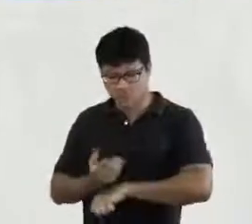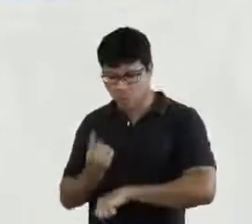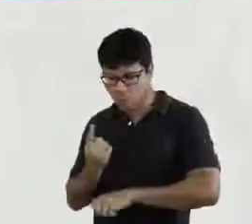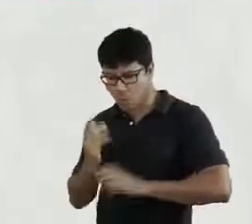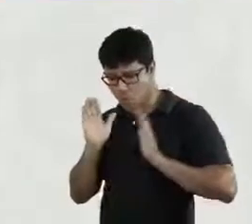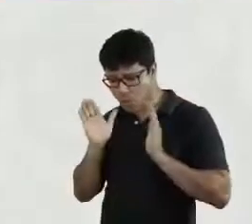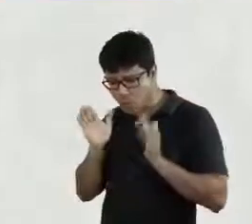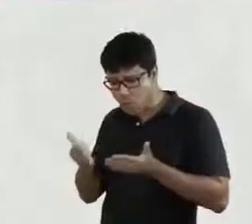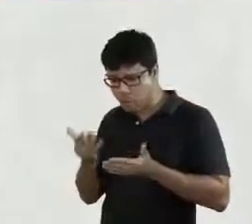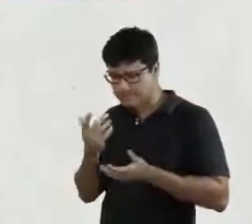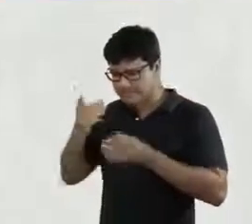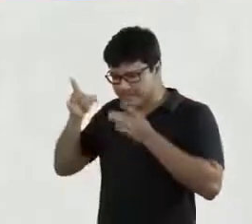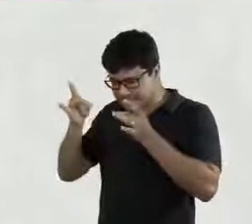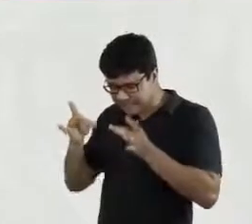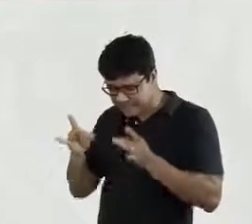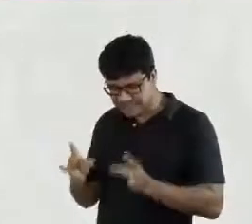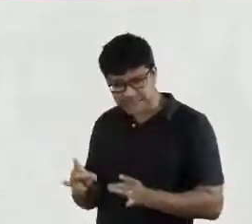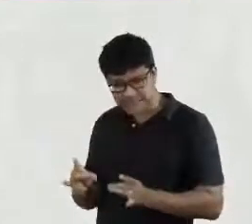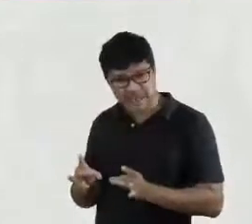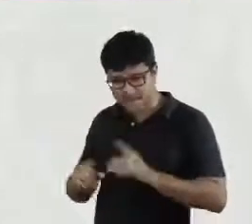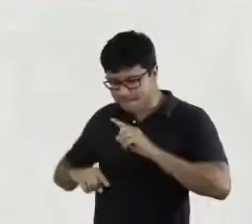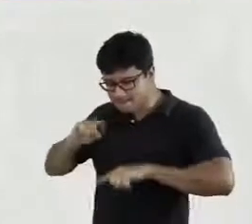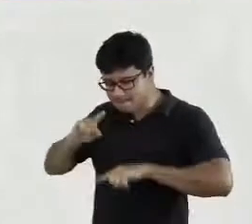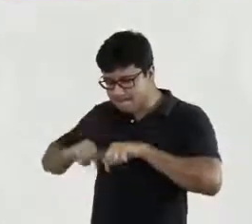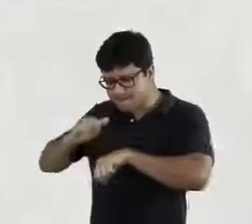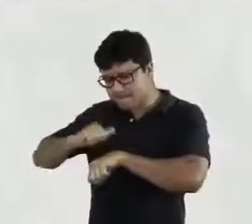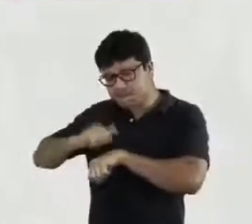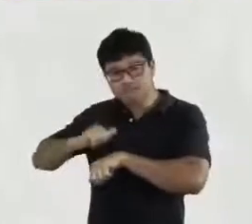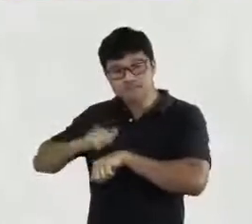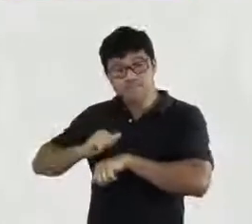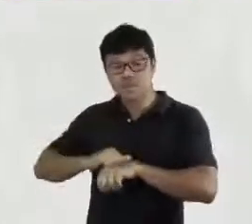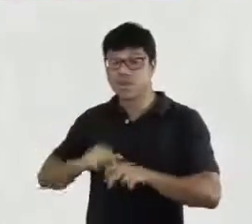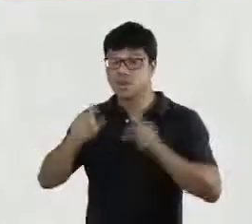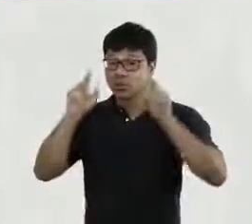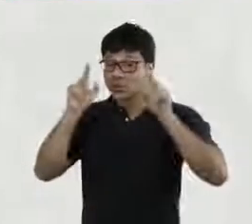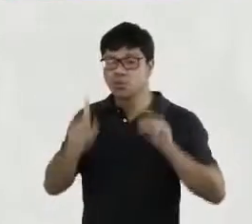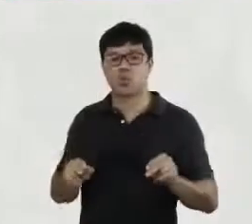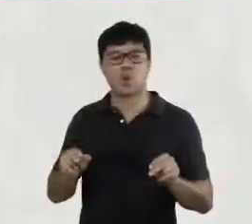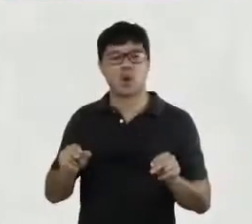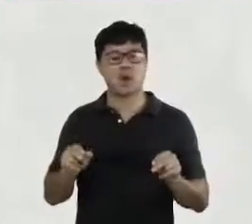para trabalhar a descrição material conforme